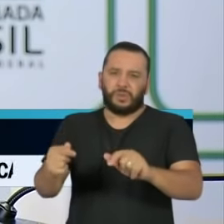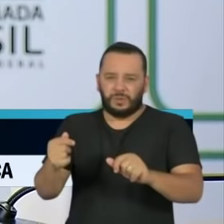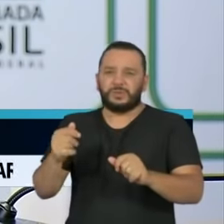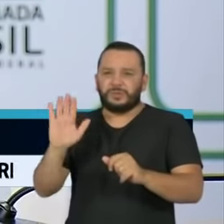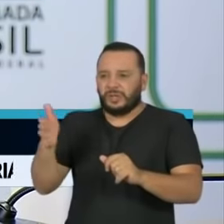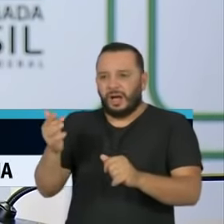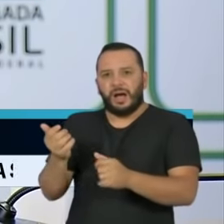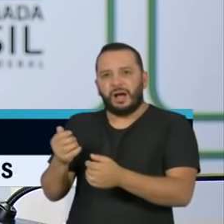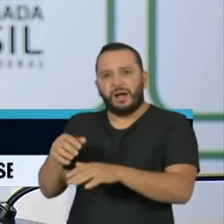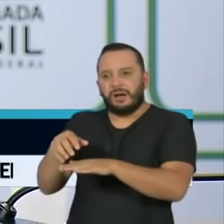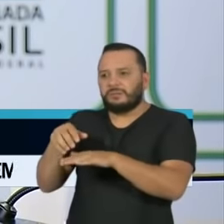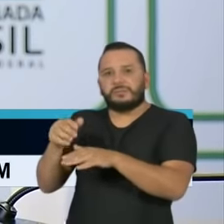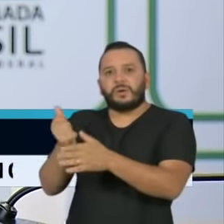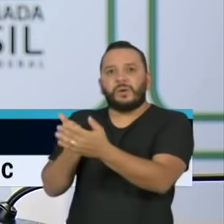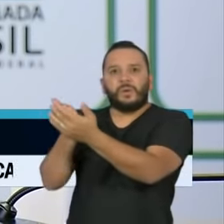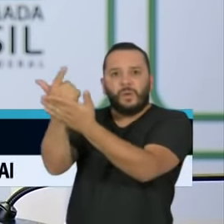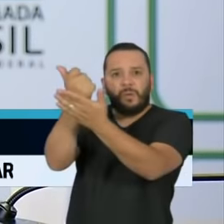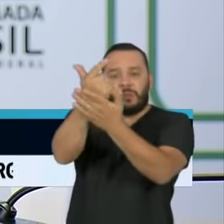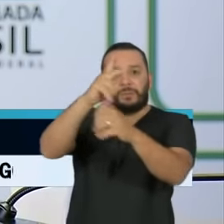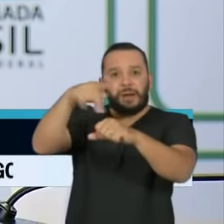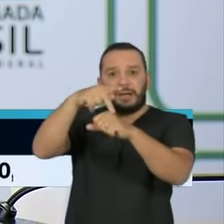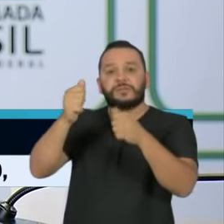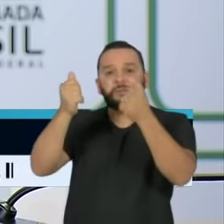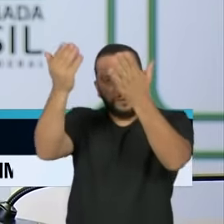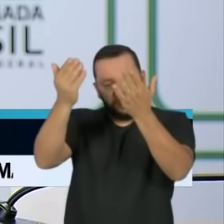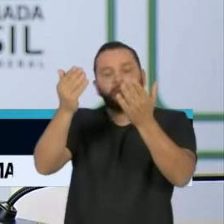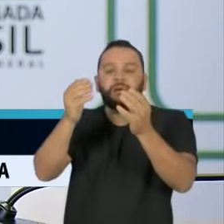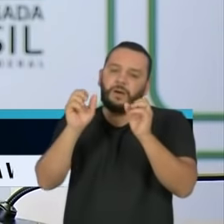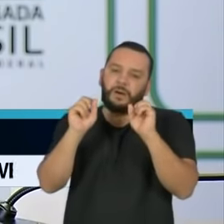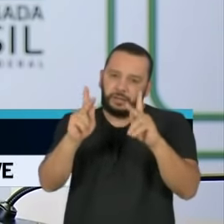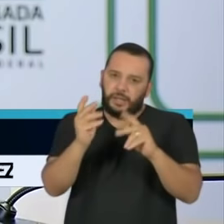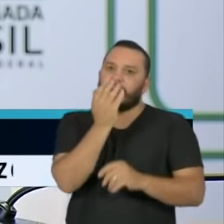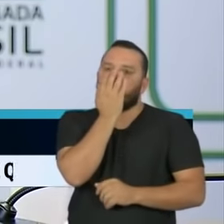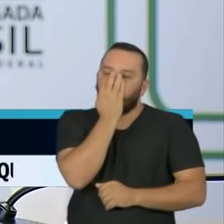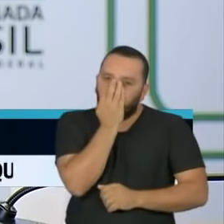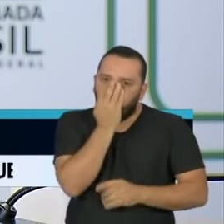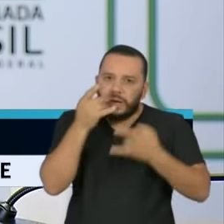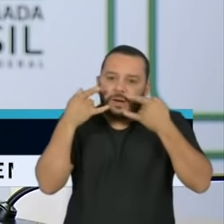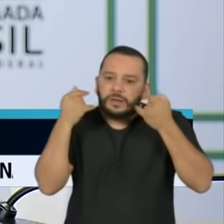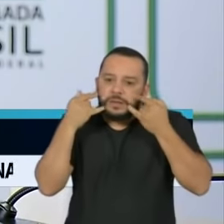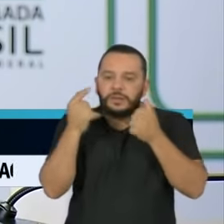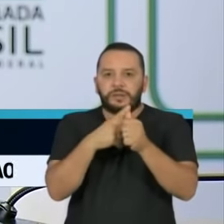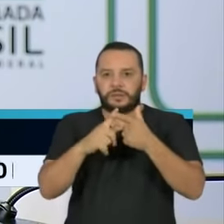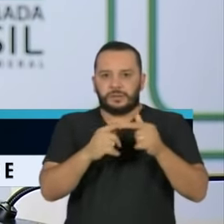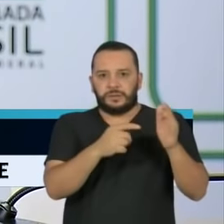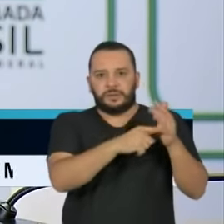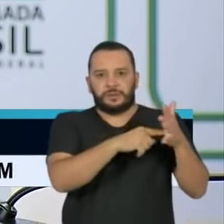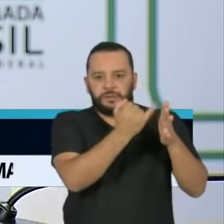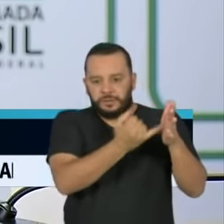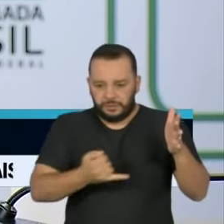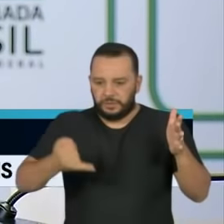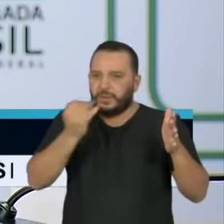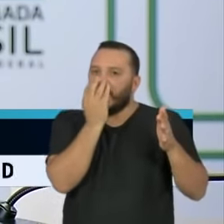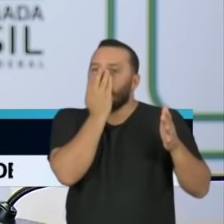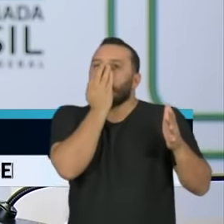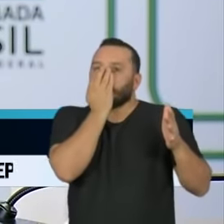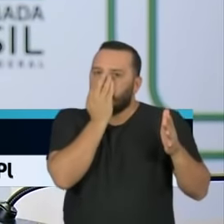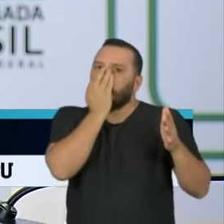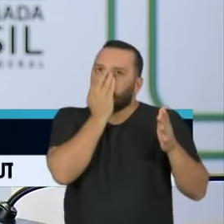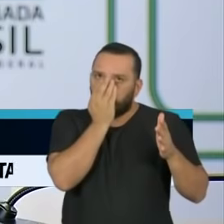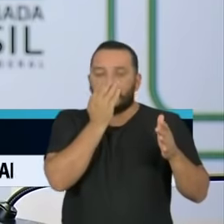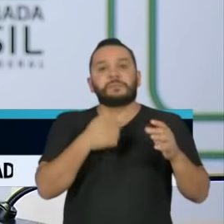exportados, nós já conseguimos confiscar máscaras, já conseguimos confiscar respiradores, já conseguimos confiscar